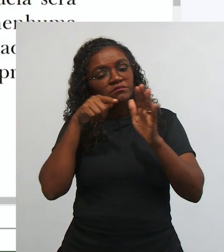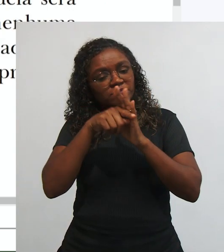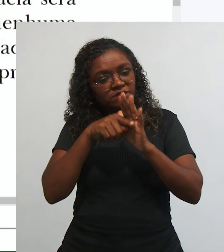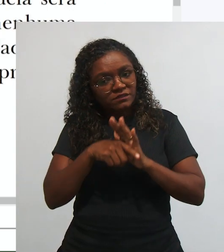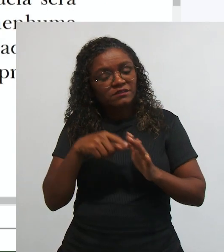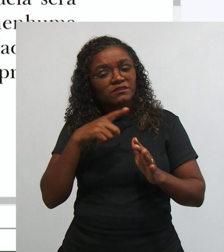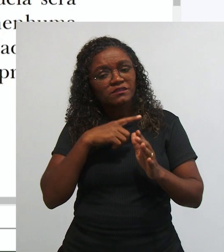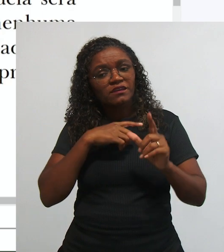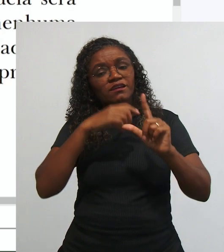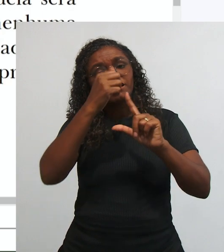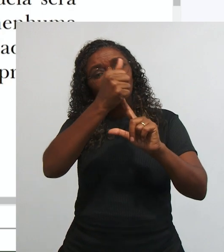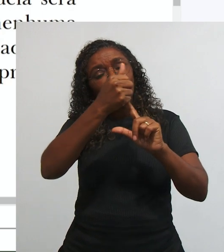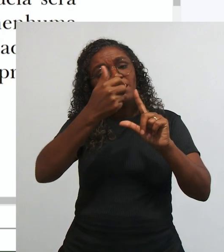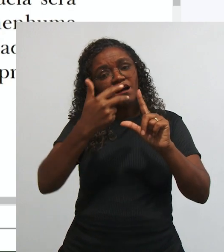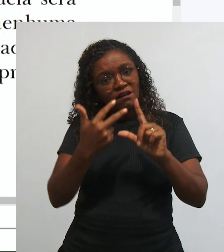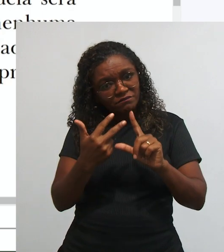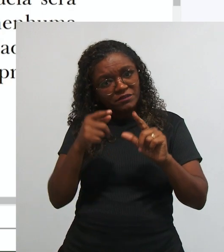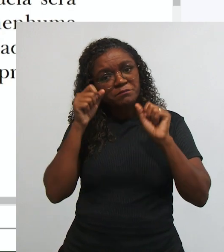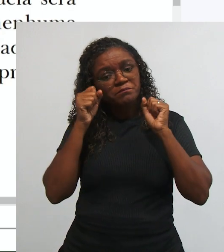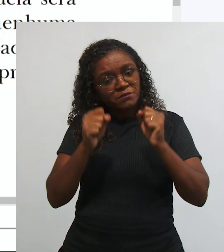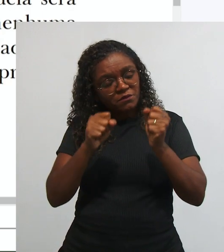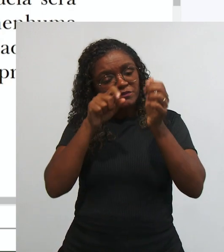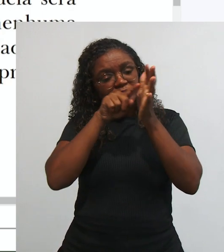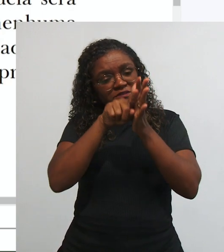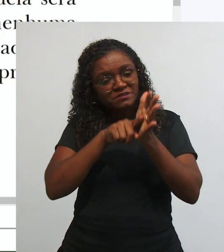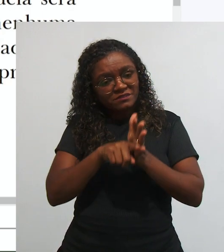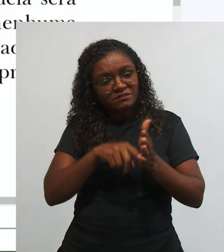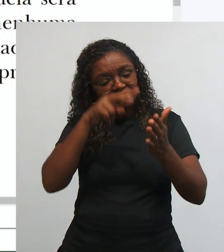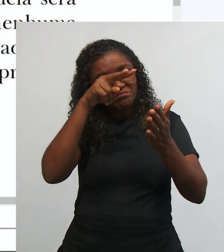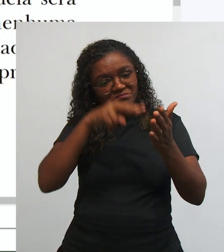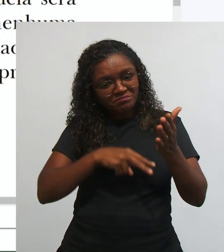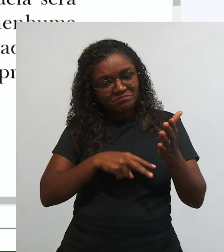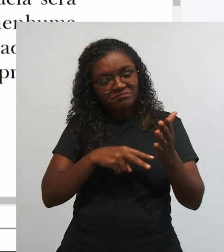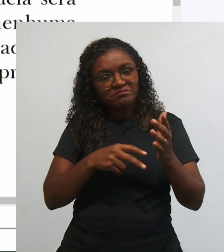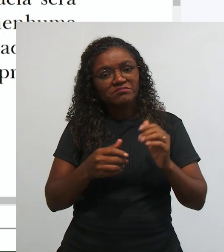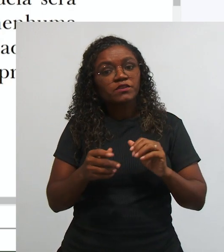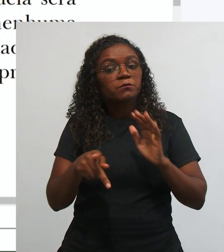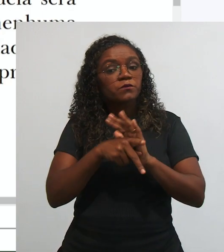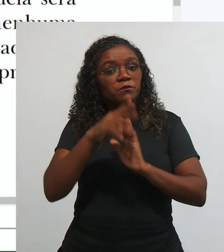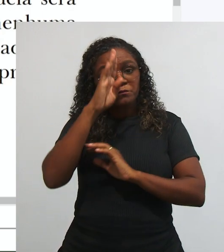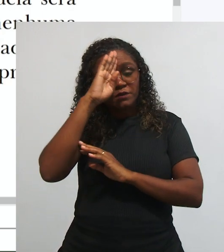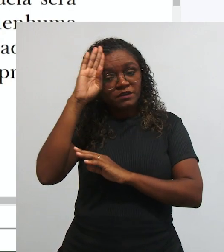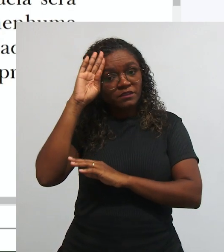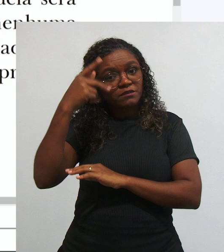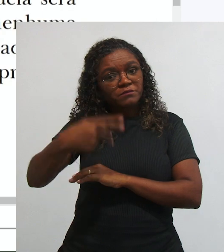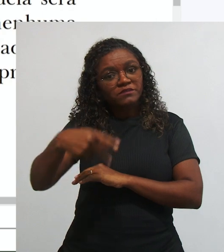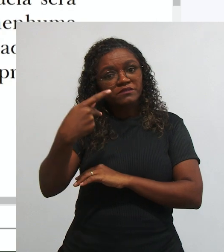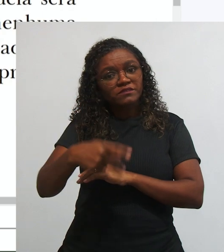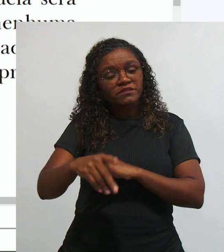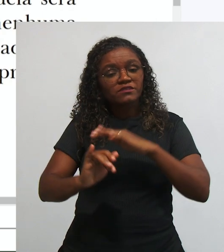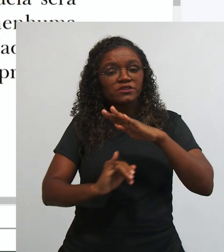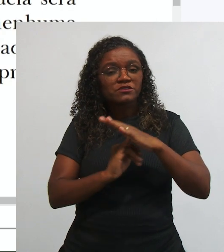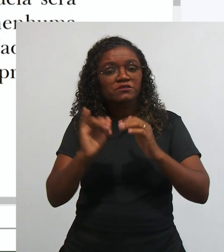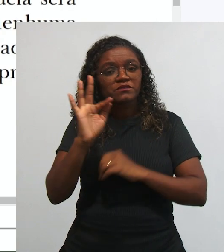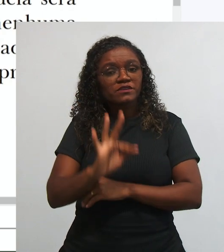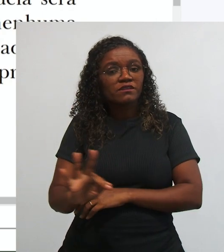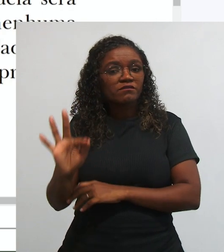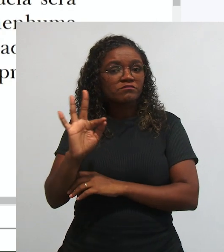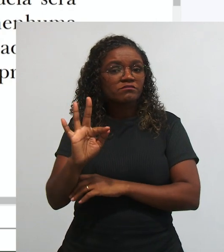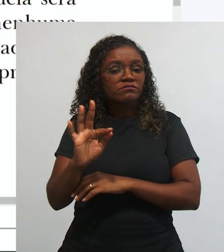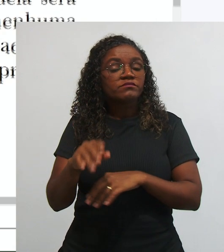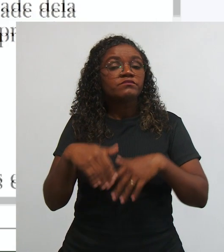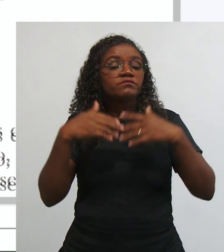ambiente virtual para quem é acadêmico do Instituto Federal, claro. E o que ele diz? Ele diz